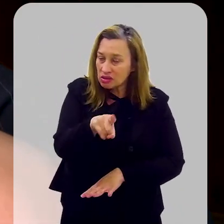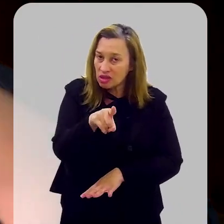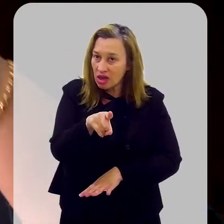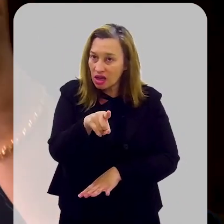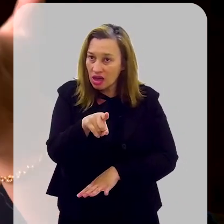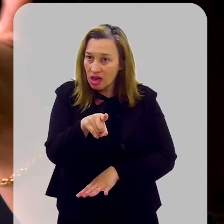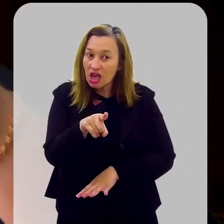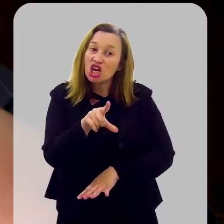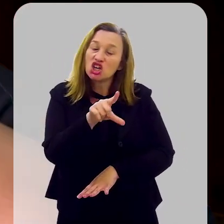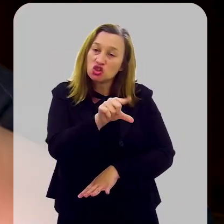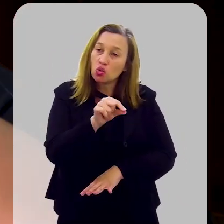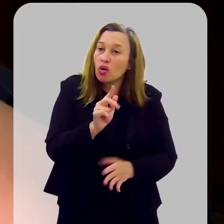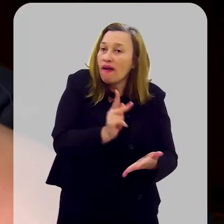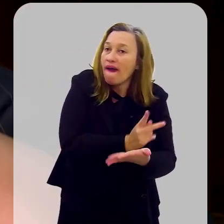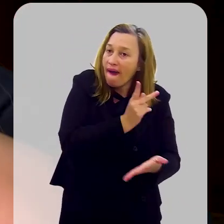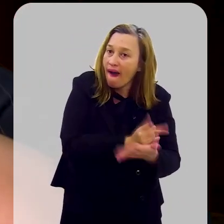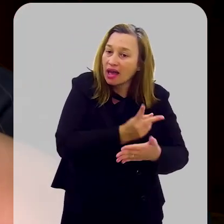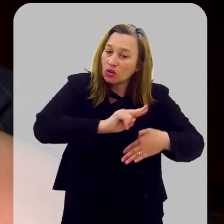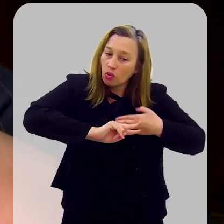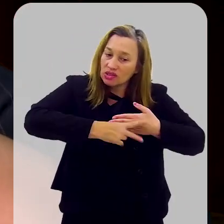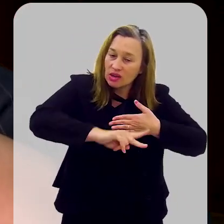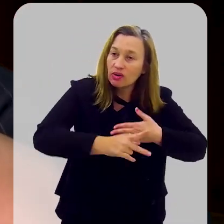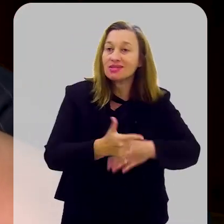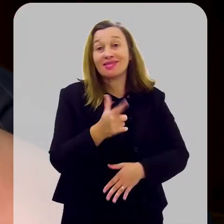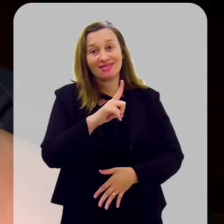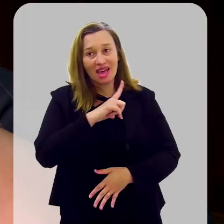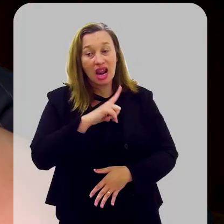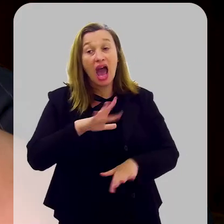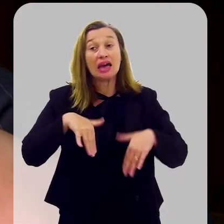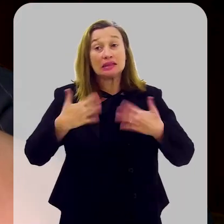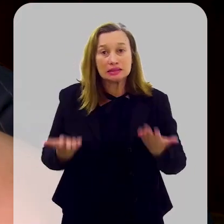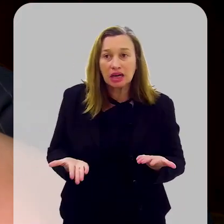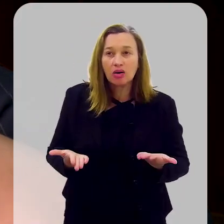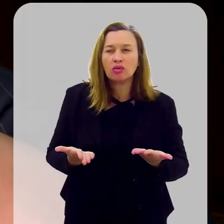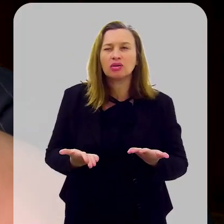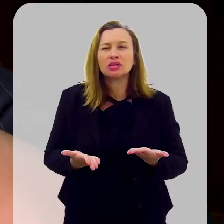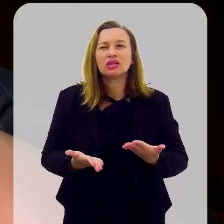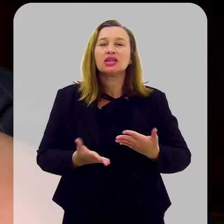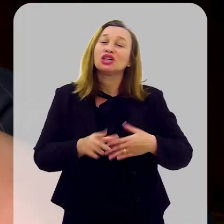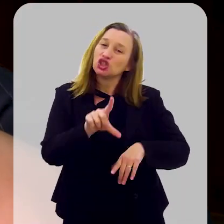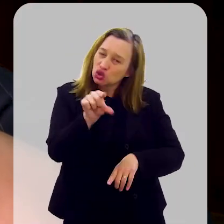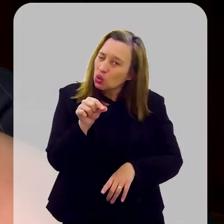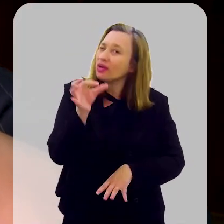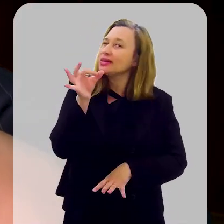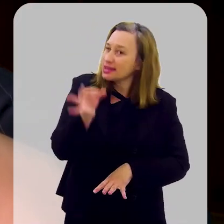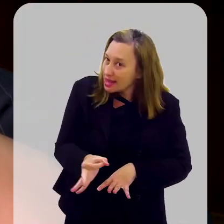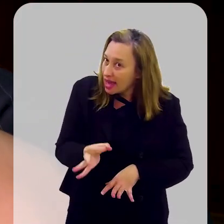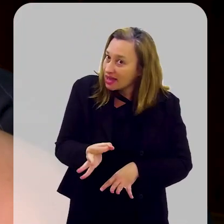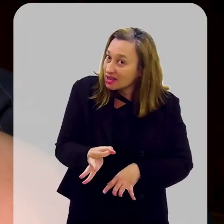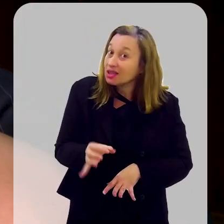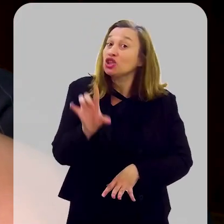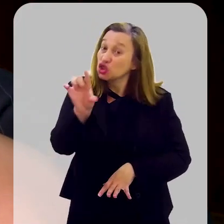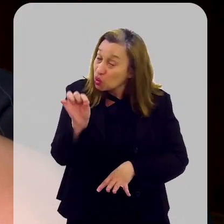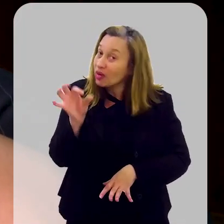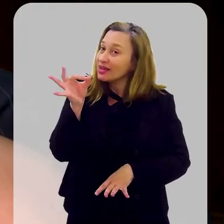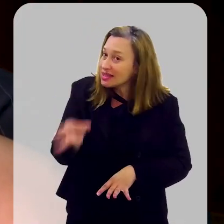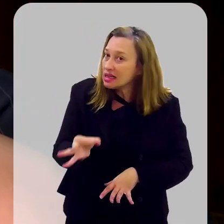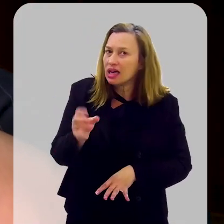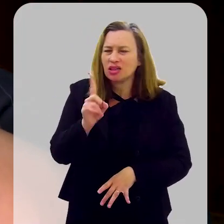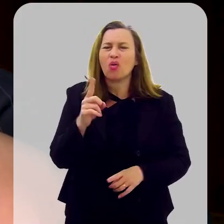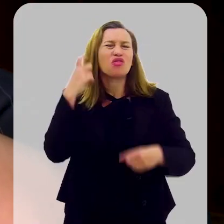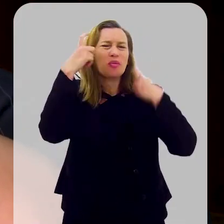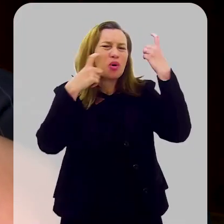linda. Então, se você plantar, né, você vai colher um futuro certo. Então, planta direitinho,